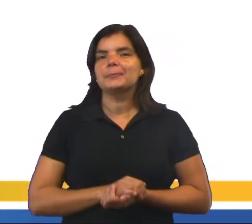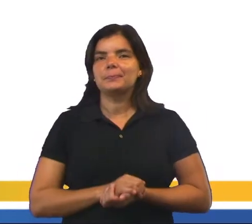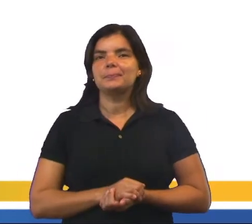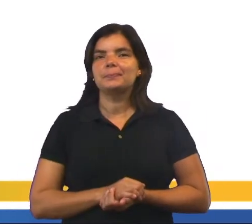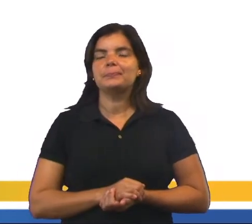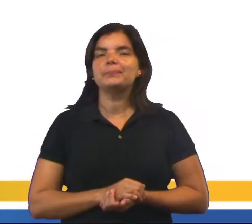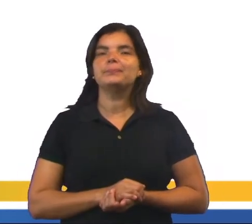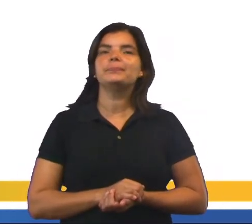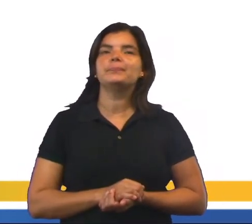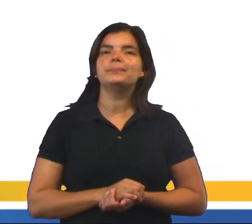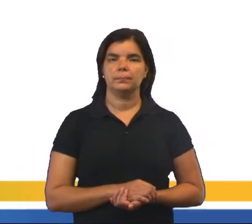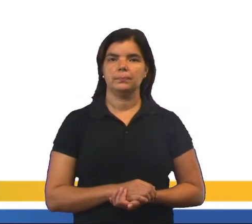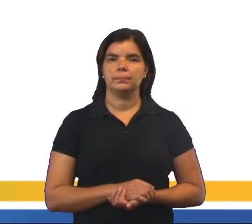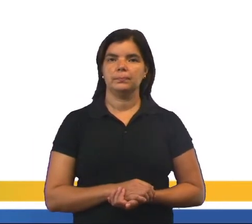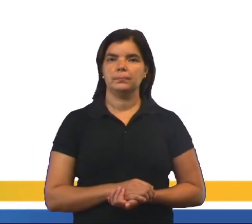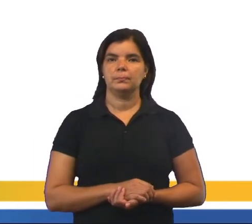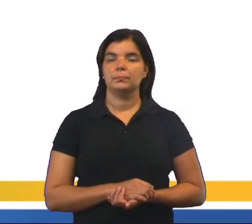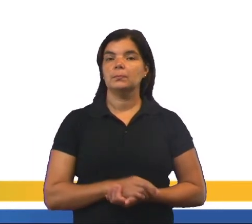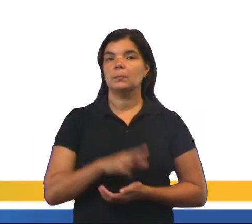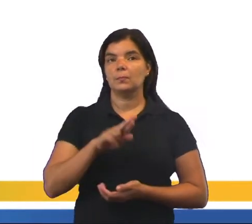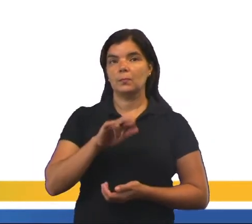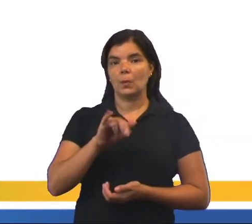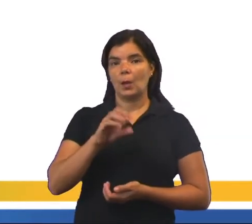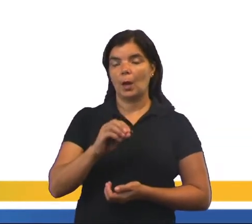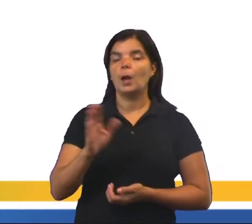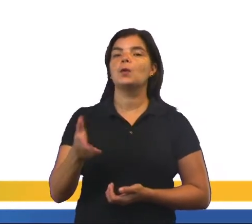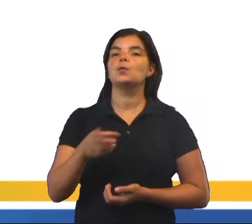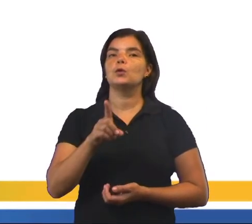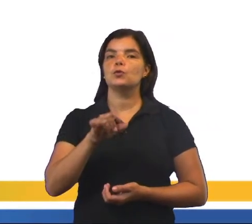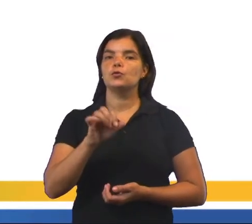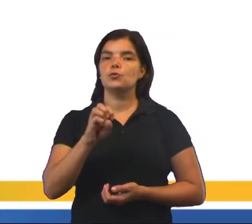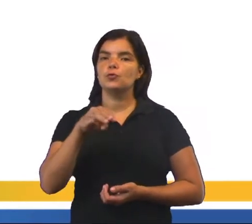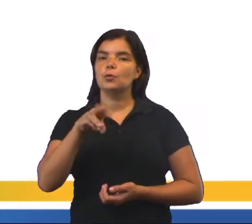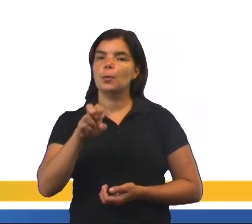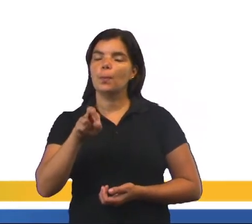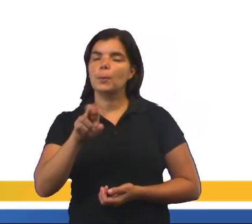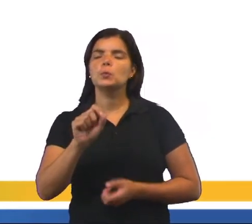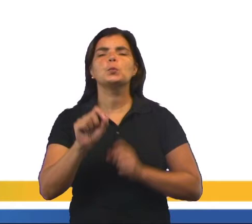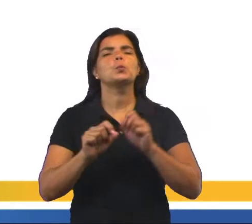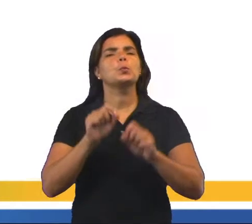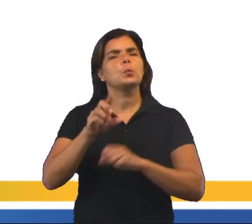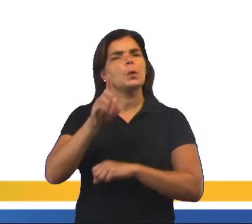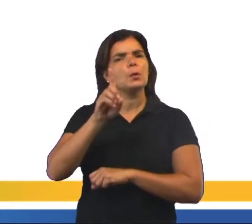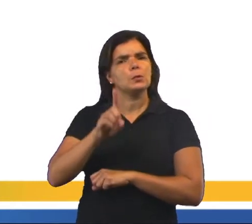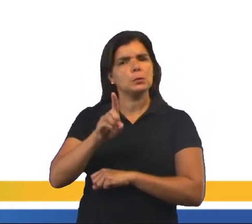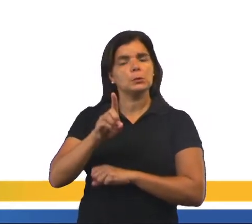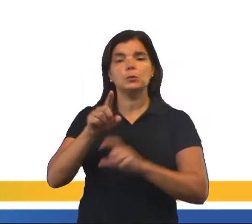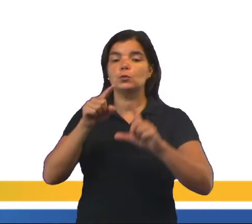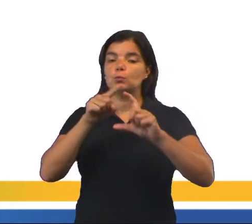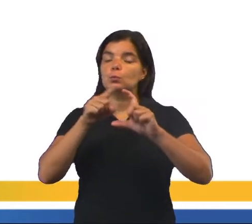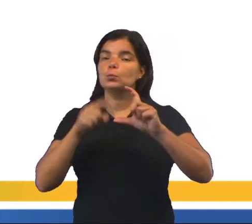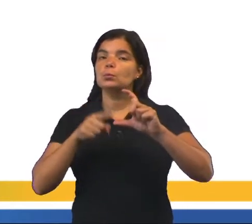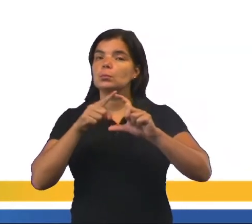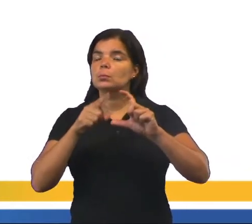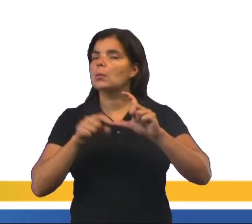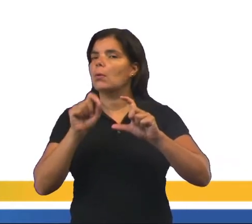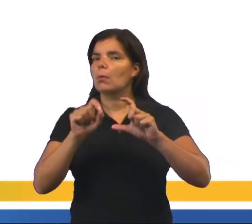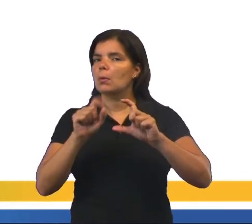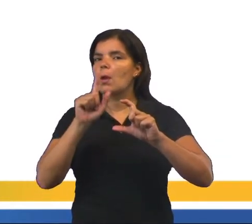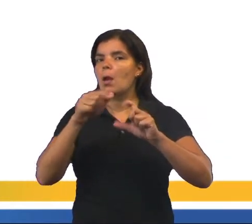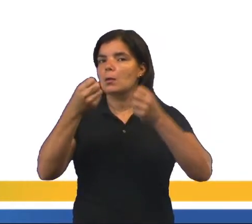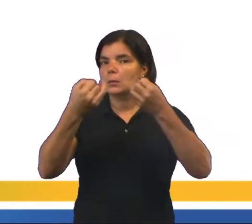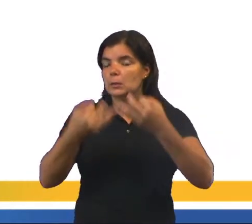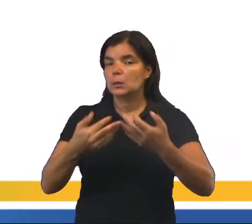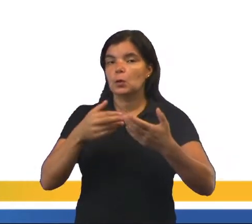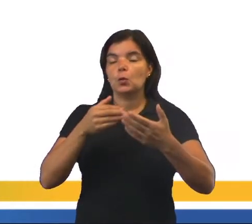Inteligente, não é mesmo? Raio e diâmetro. O que é o diâmetro de uma circunferência, gente? É dado